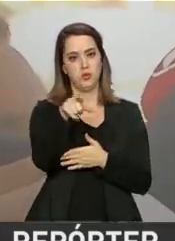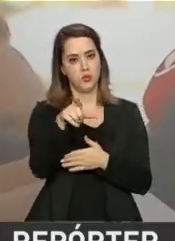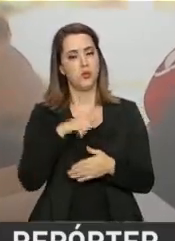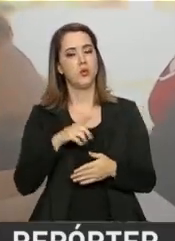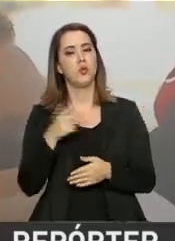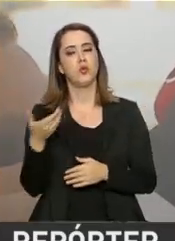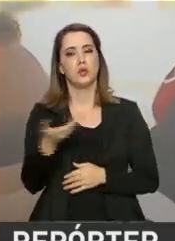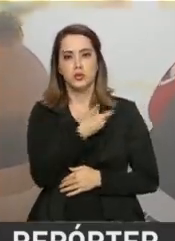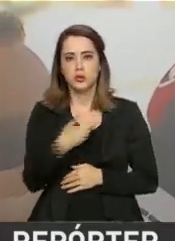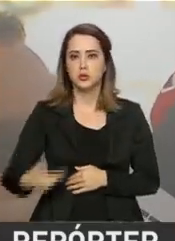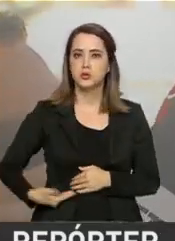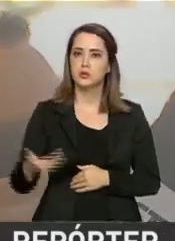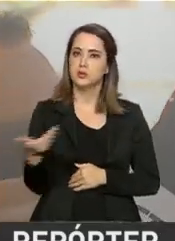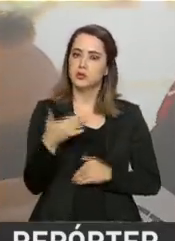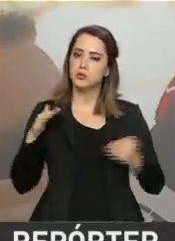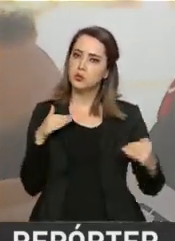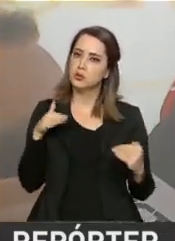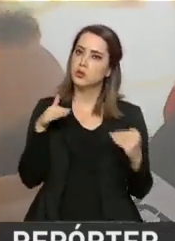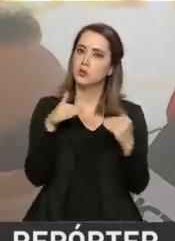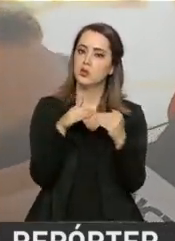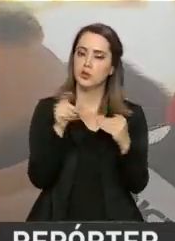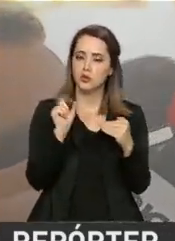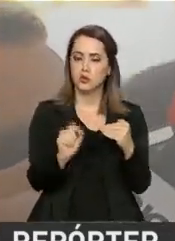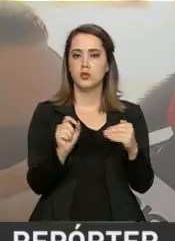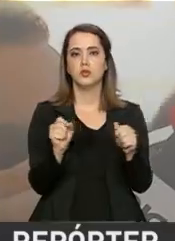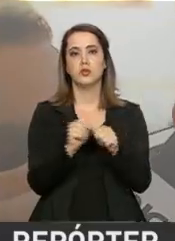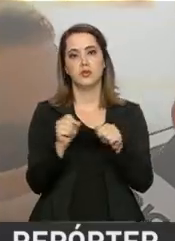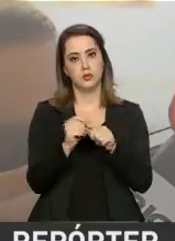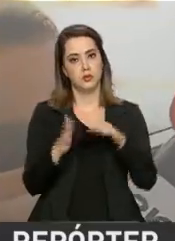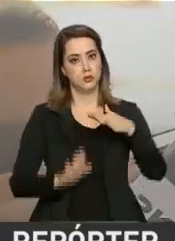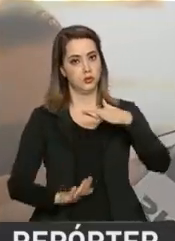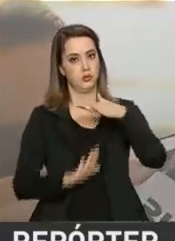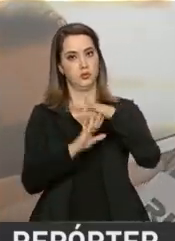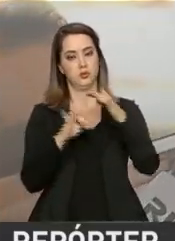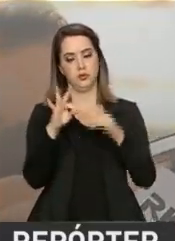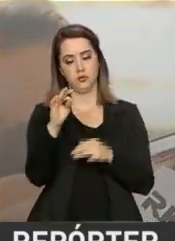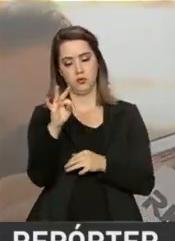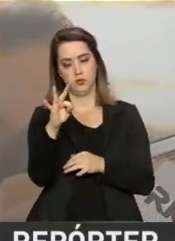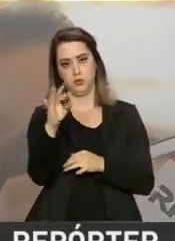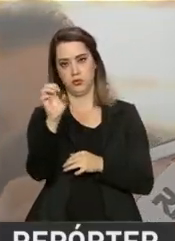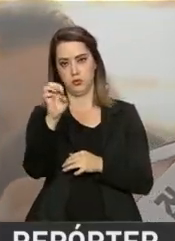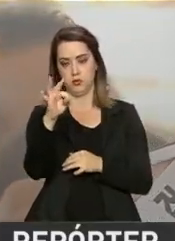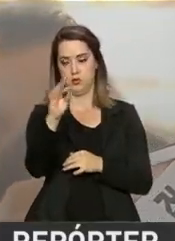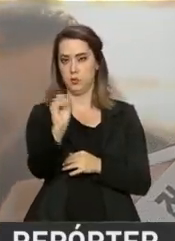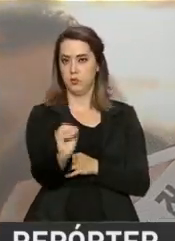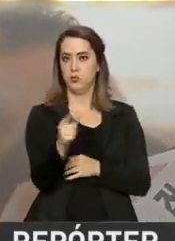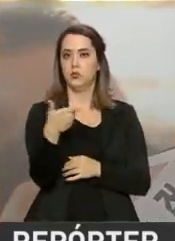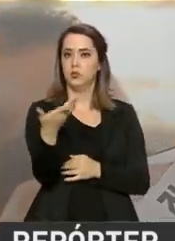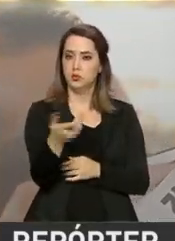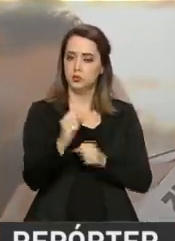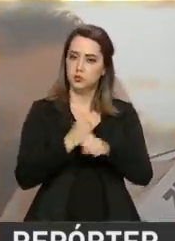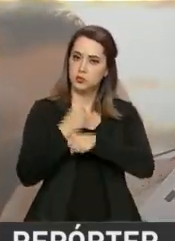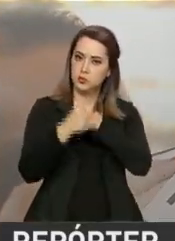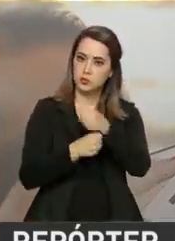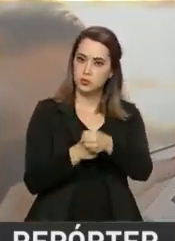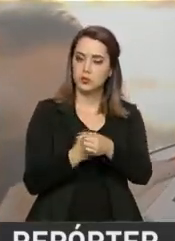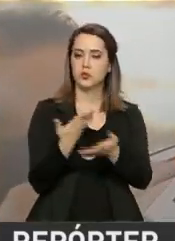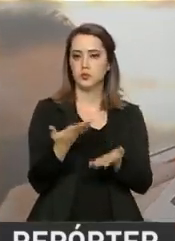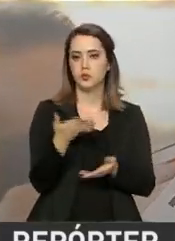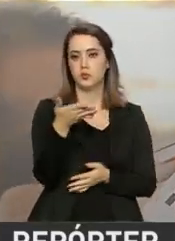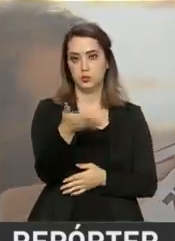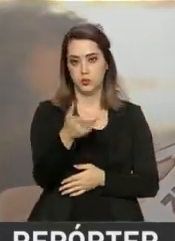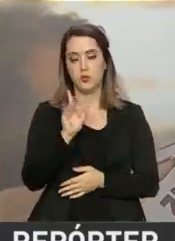votação ocorra assegurando o limite de gastos para o próximo ano a partir da proposta do próprio Ministro Meireles de se